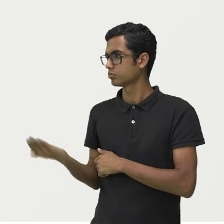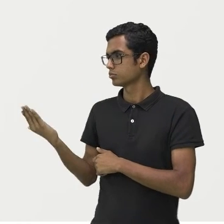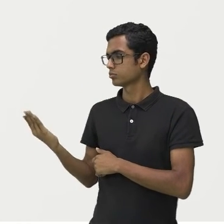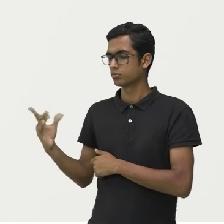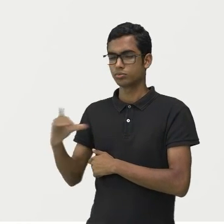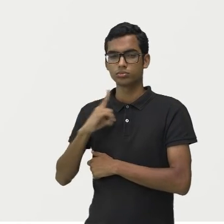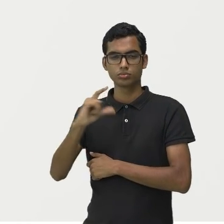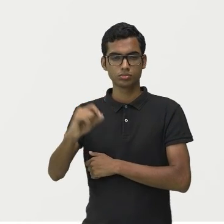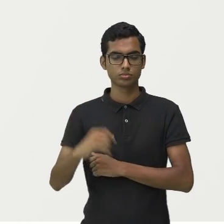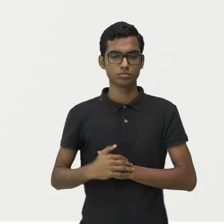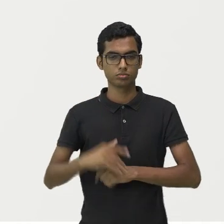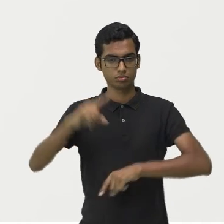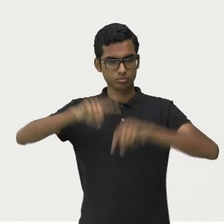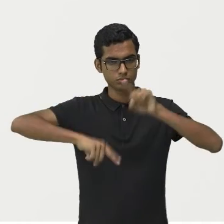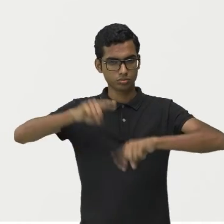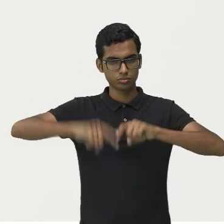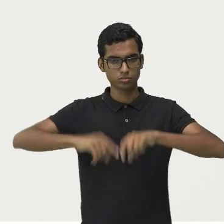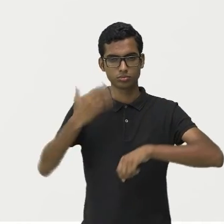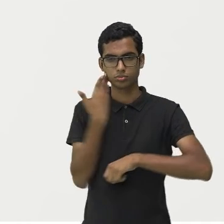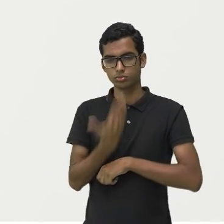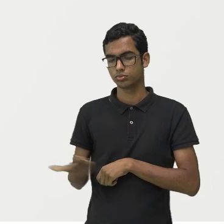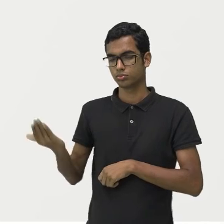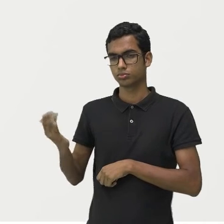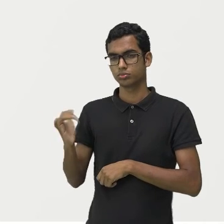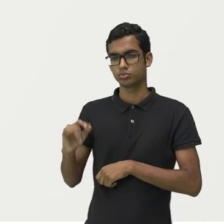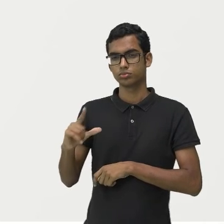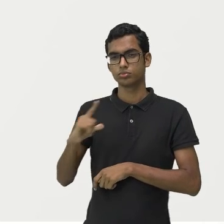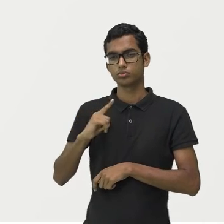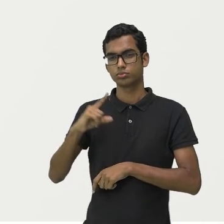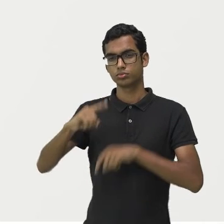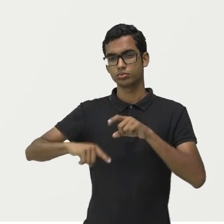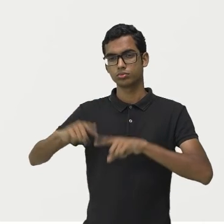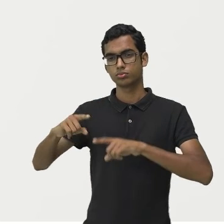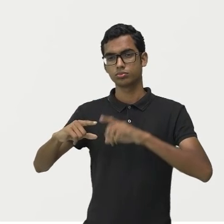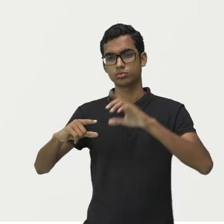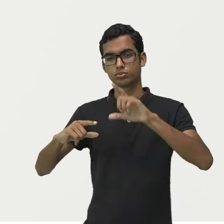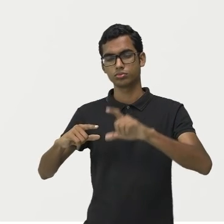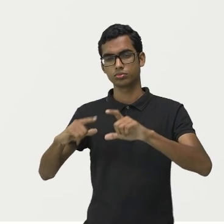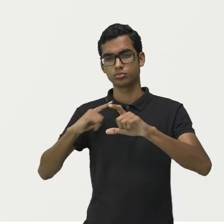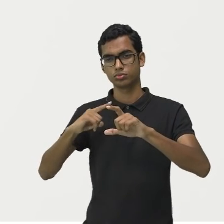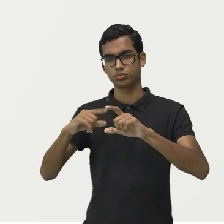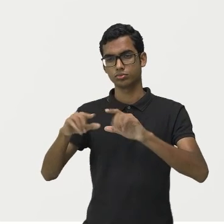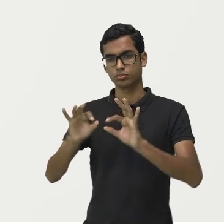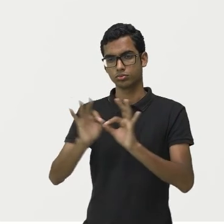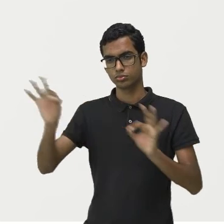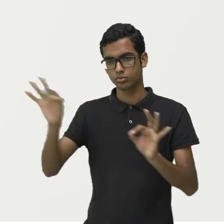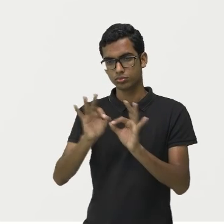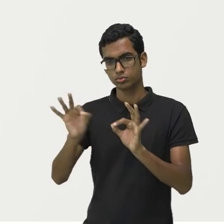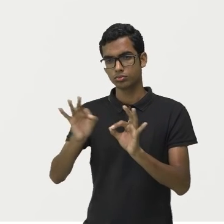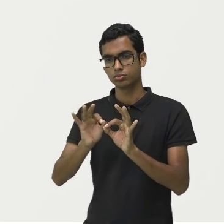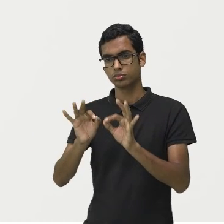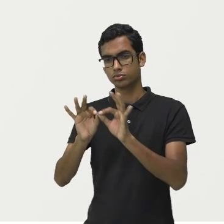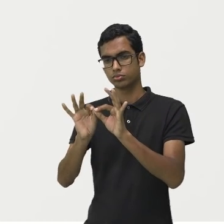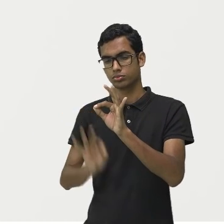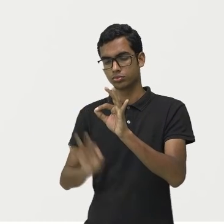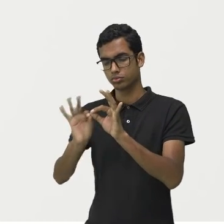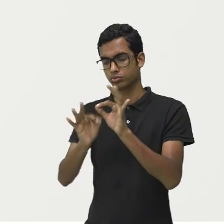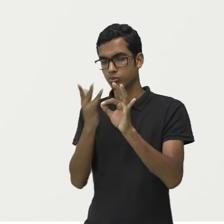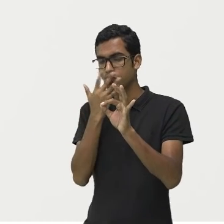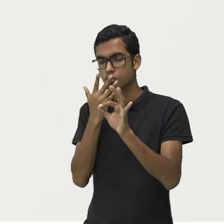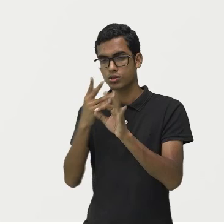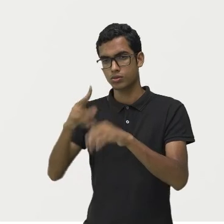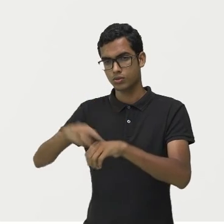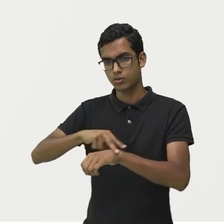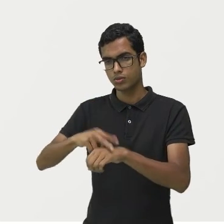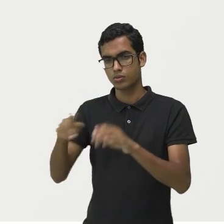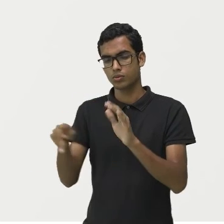aqui, nós temos aqui um objeto. O objeto é essa setinha aqui, tá, pessoal? Ó, essa setinha aqui que eu estou colocando de verde é